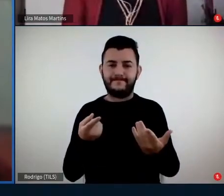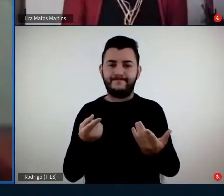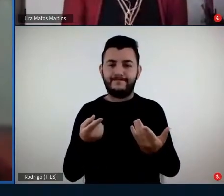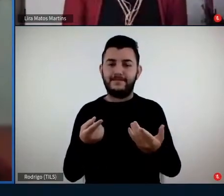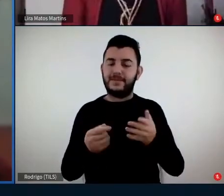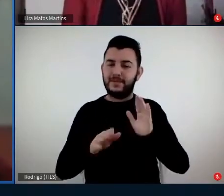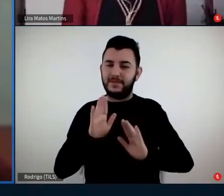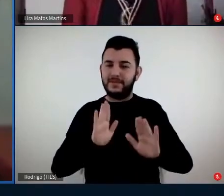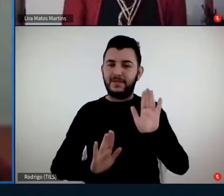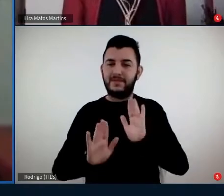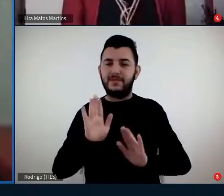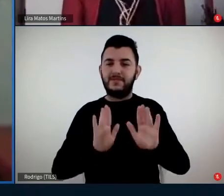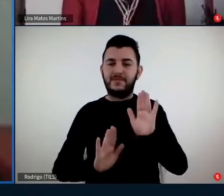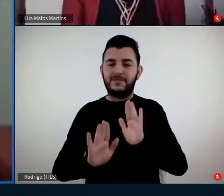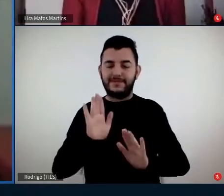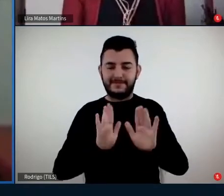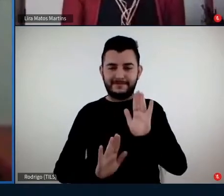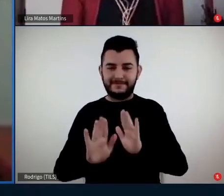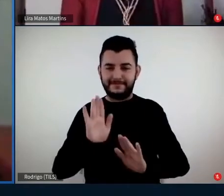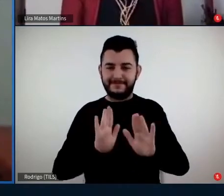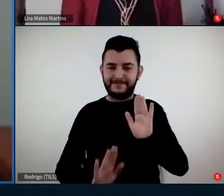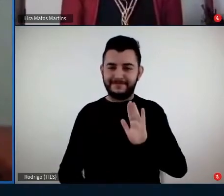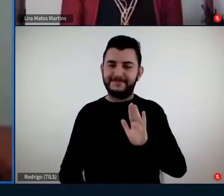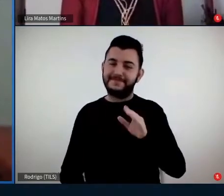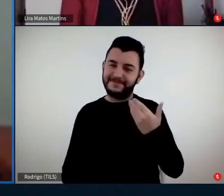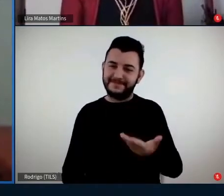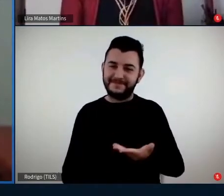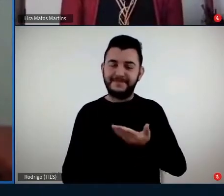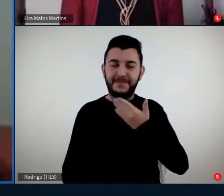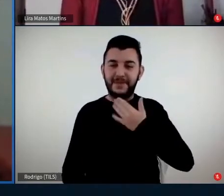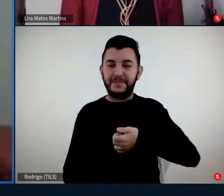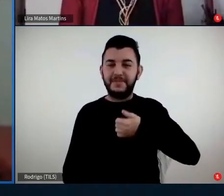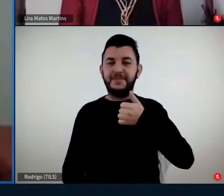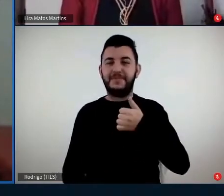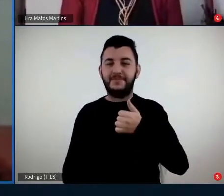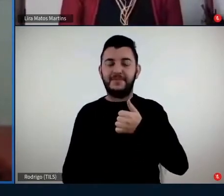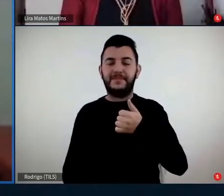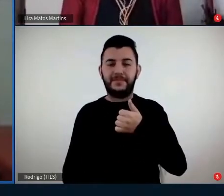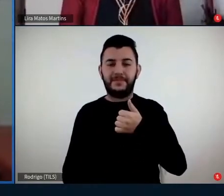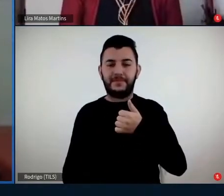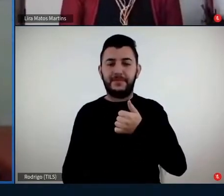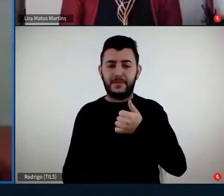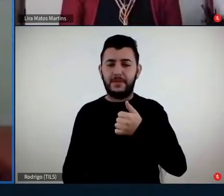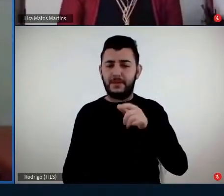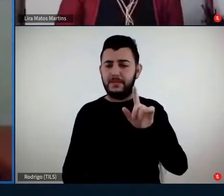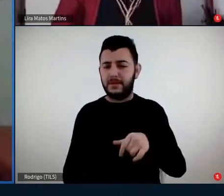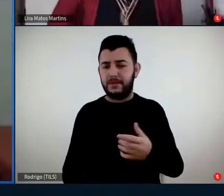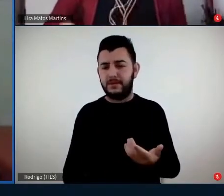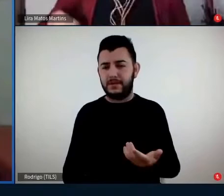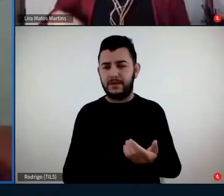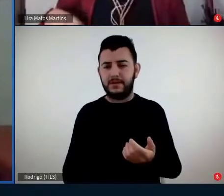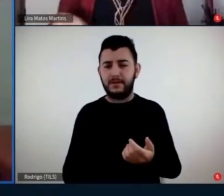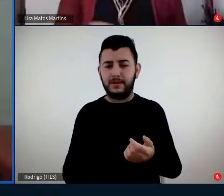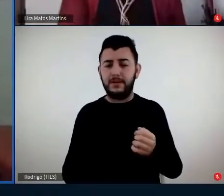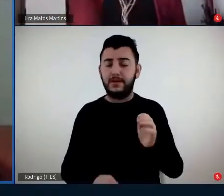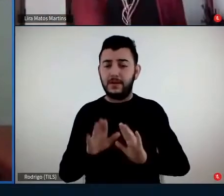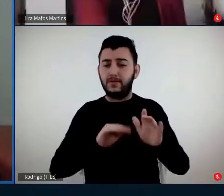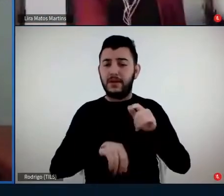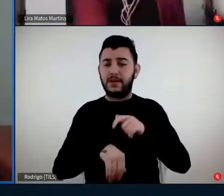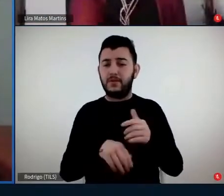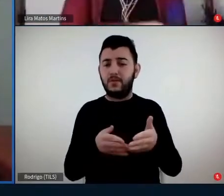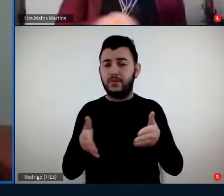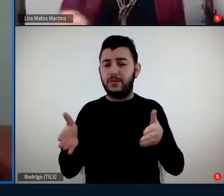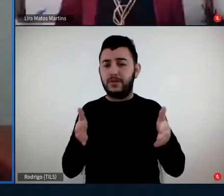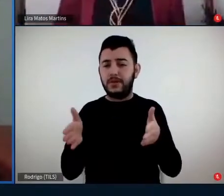um cuidado só para você, assim, melhorar aí mais esse cuidado temporal da